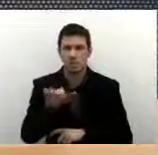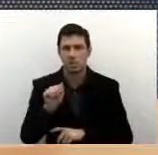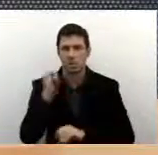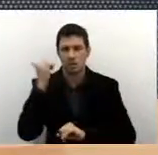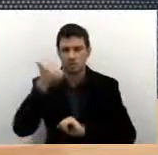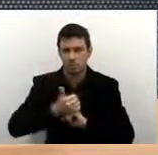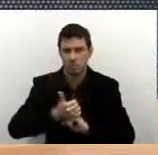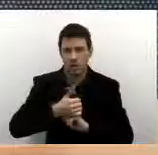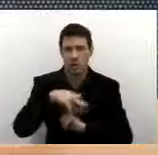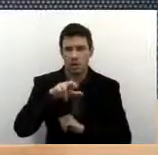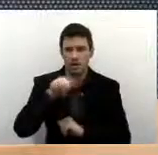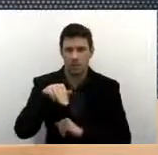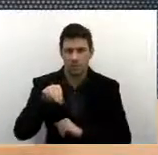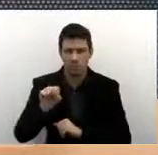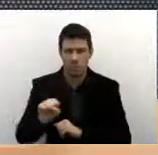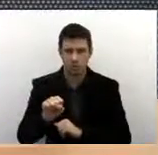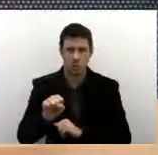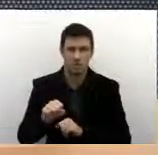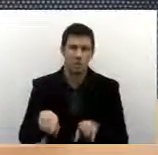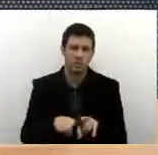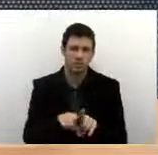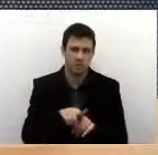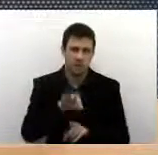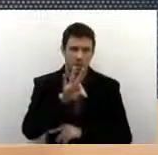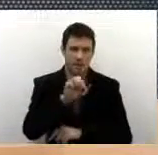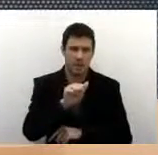Thalita, representando o vereador